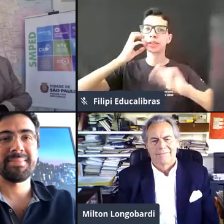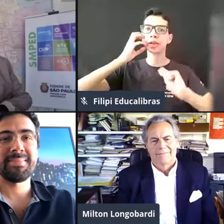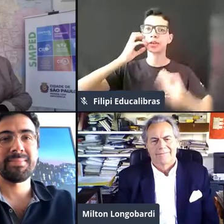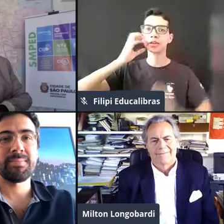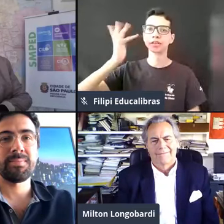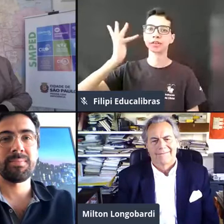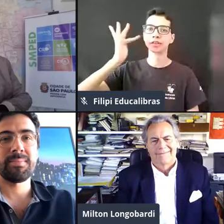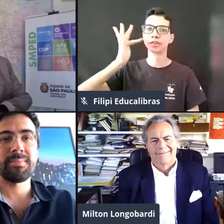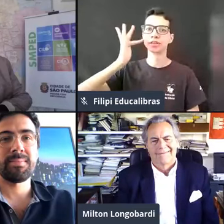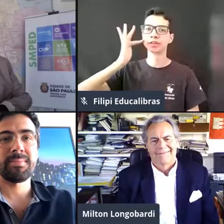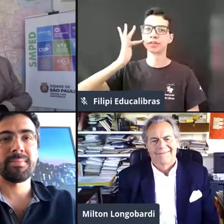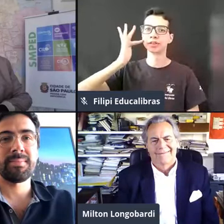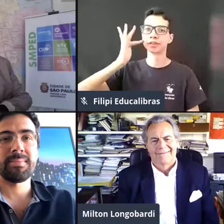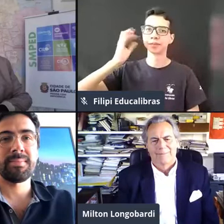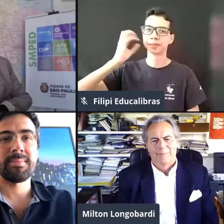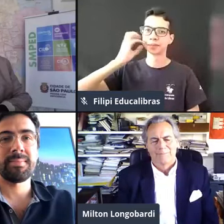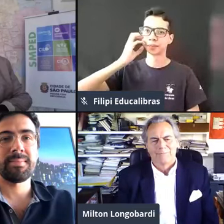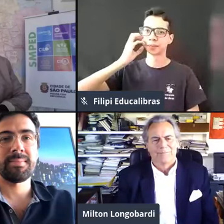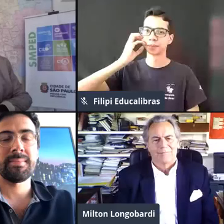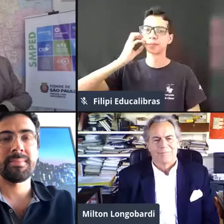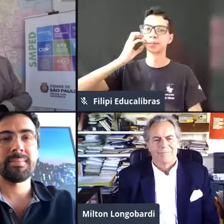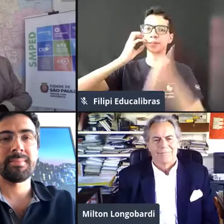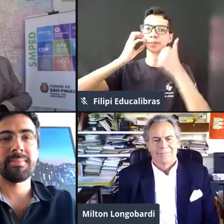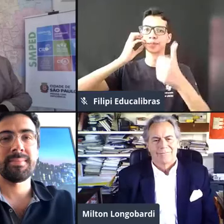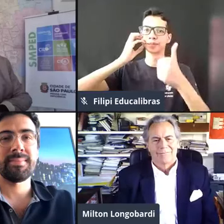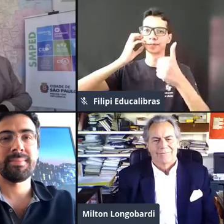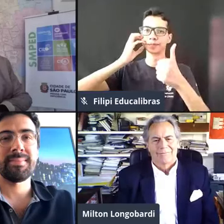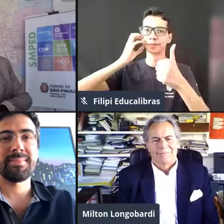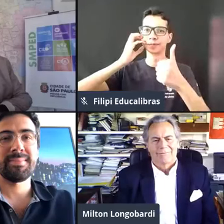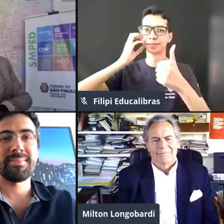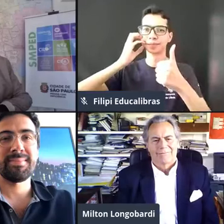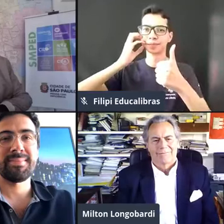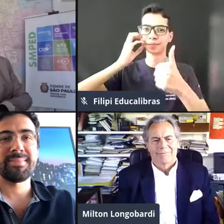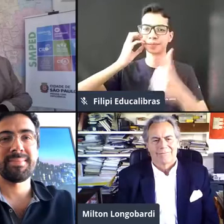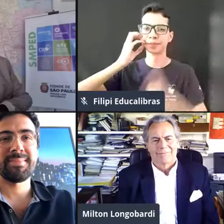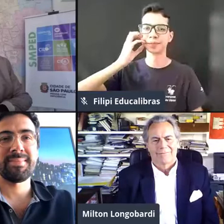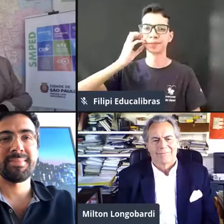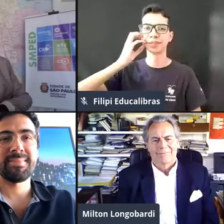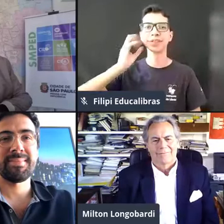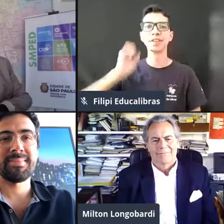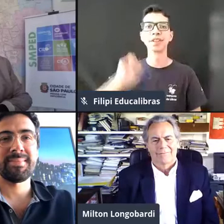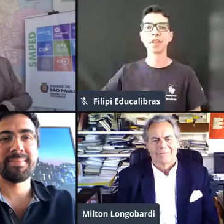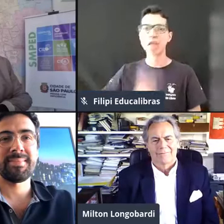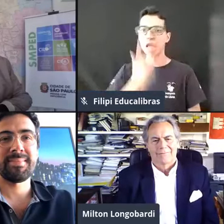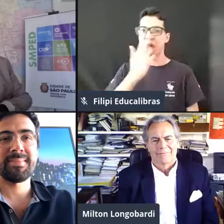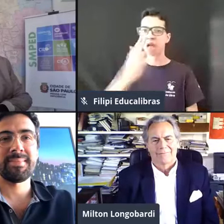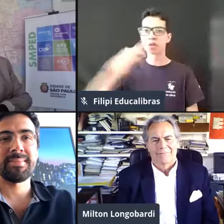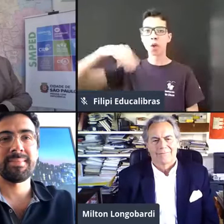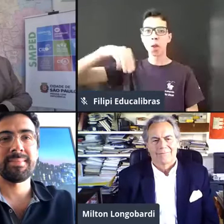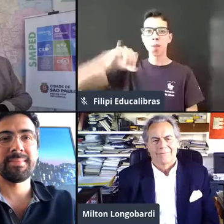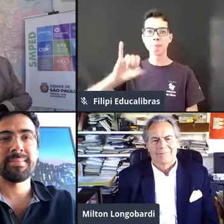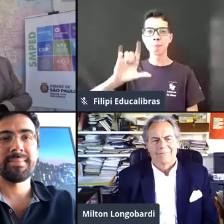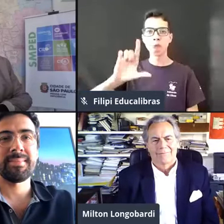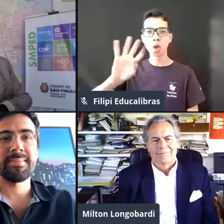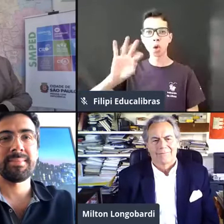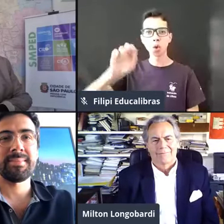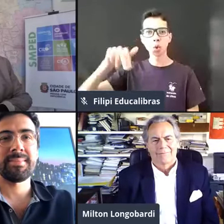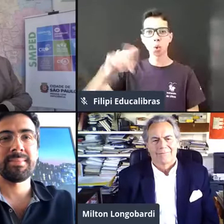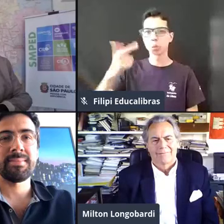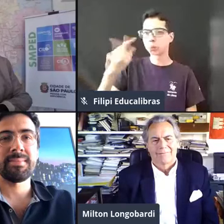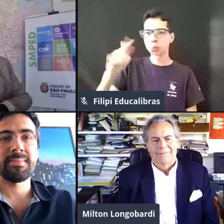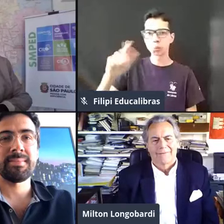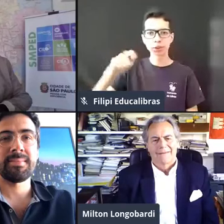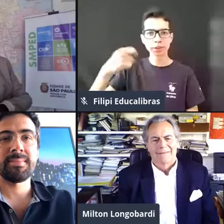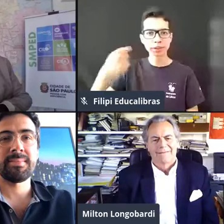Aí, esse é o seu sinal? Vocês têm sinal? O Milton não deve ter sinal. Você tem sinal,